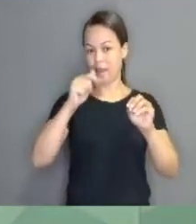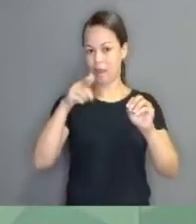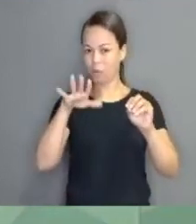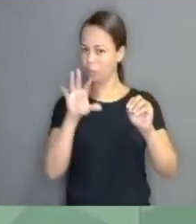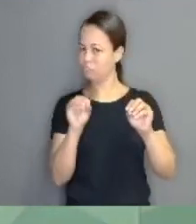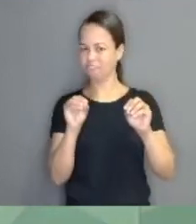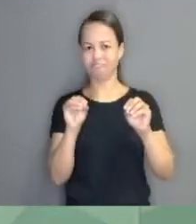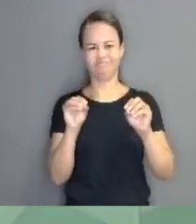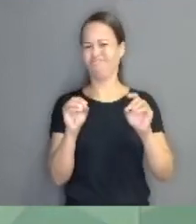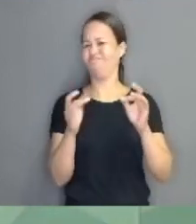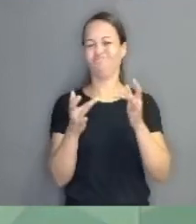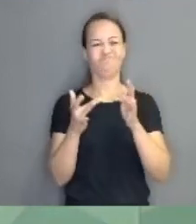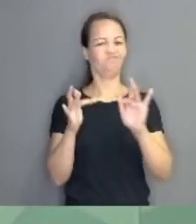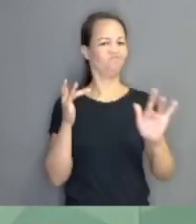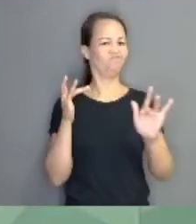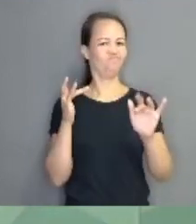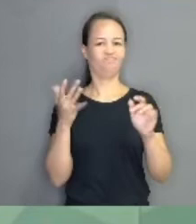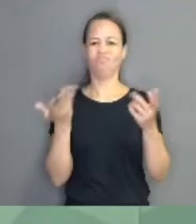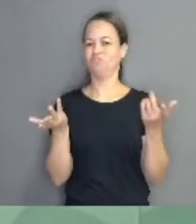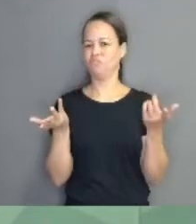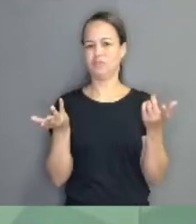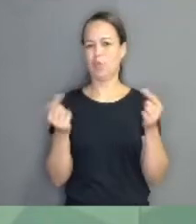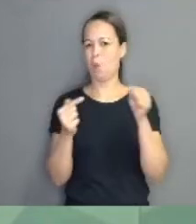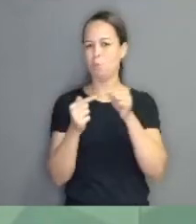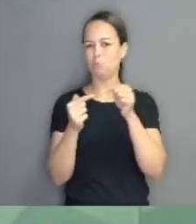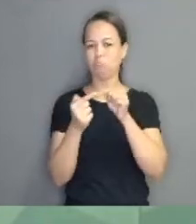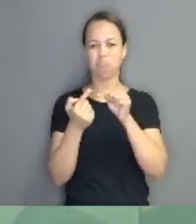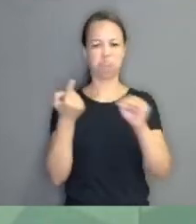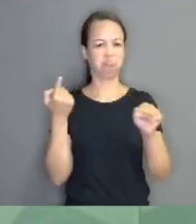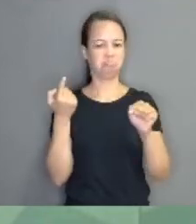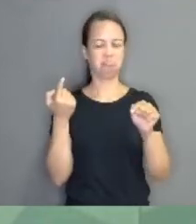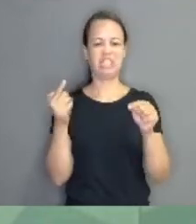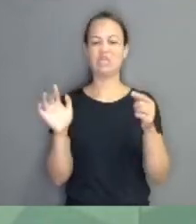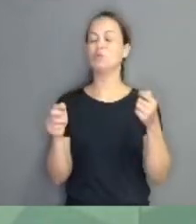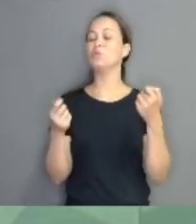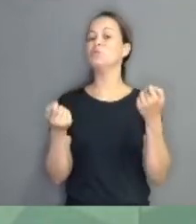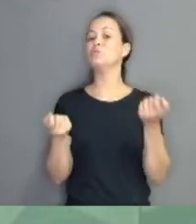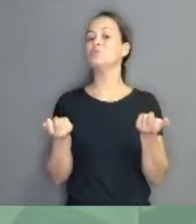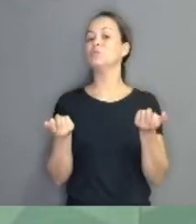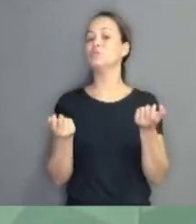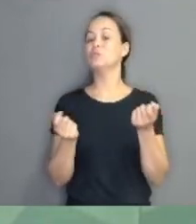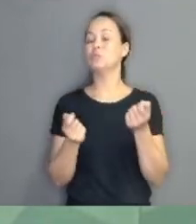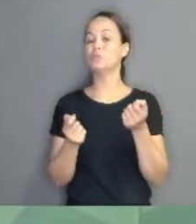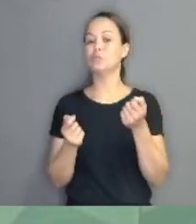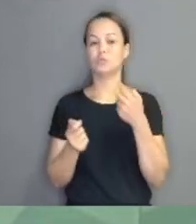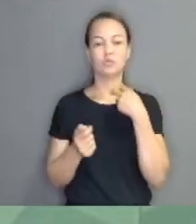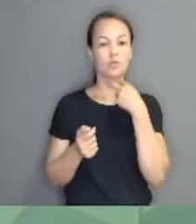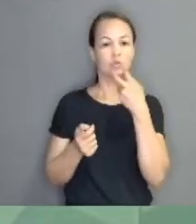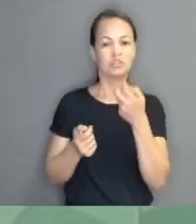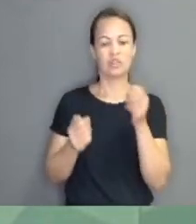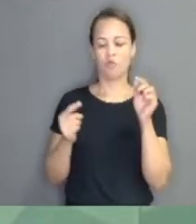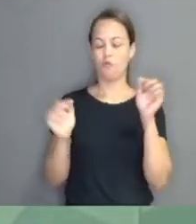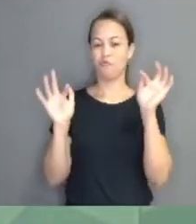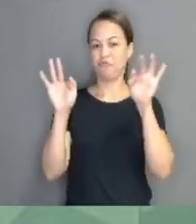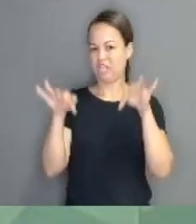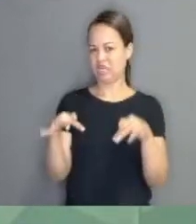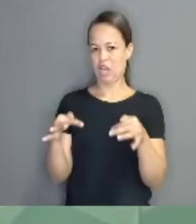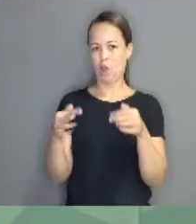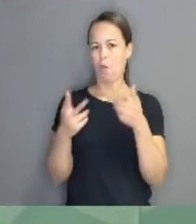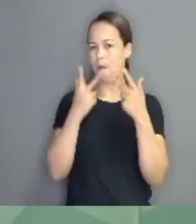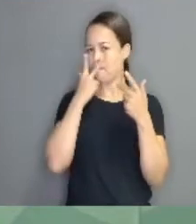não rimam a gente fala que não rima porque o sonzinho final não é parecido e nem